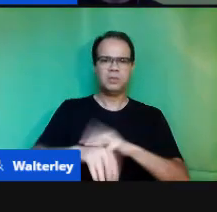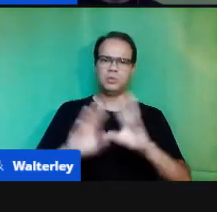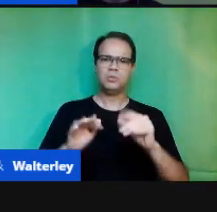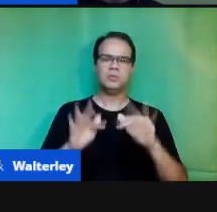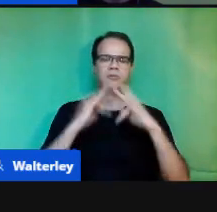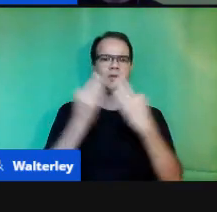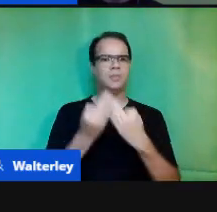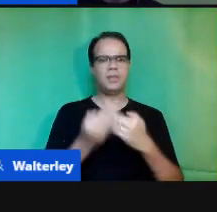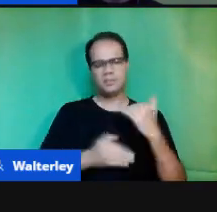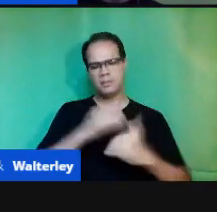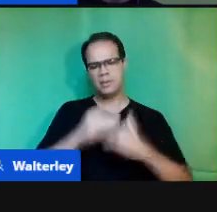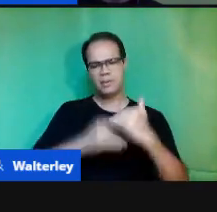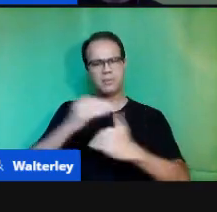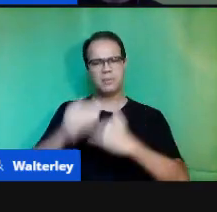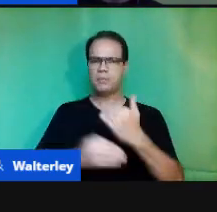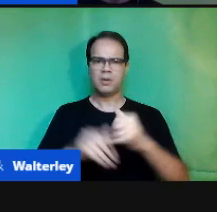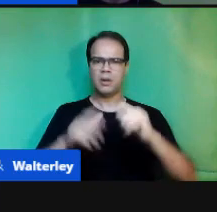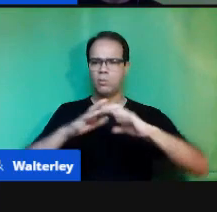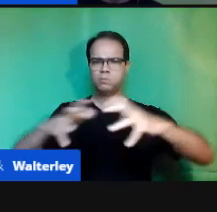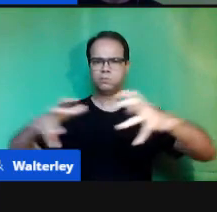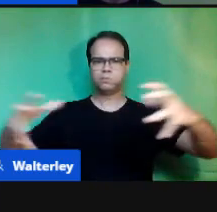emocionante.